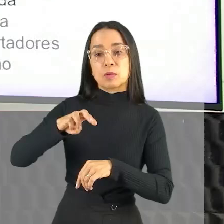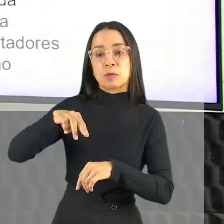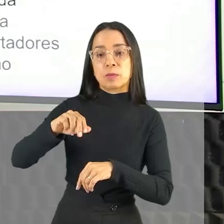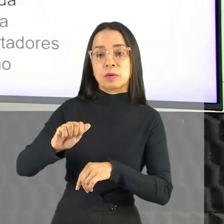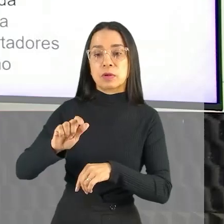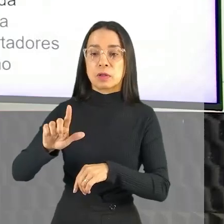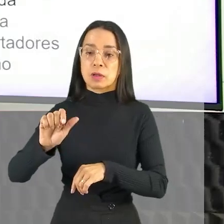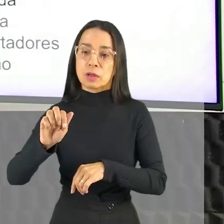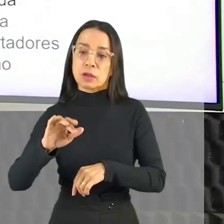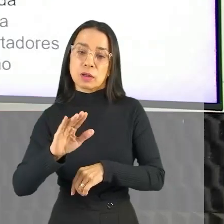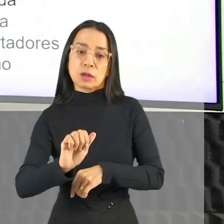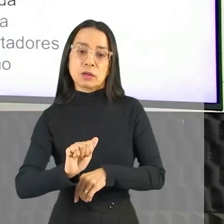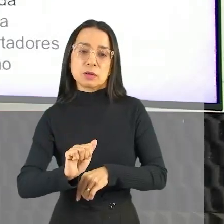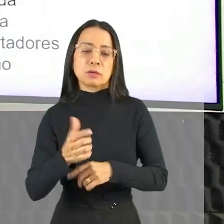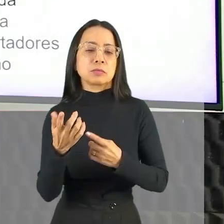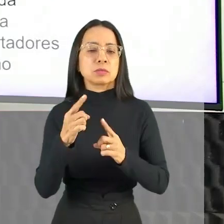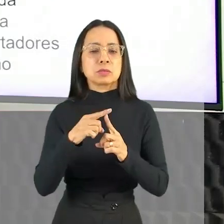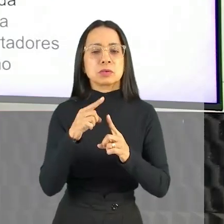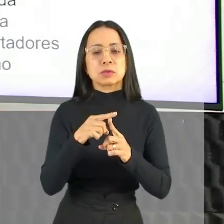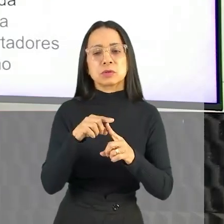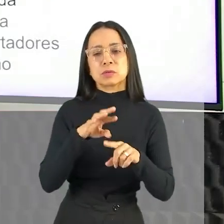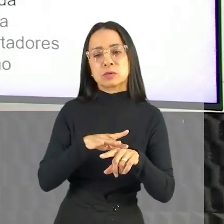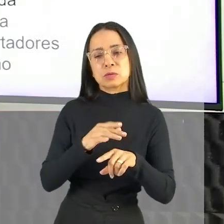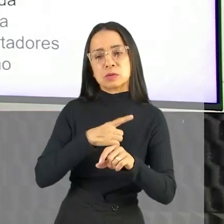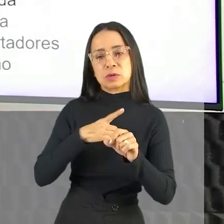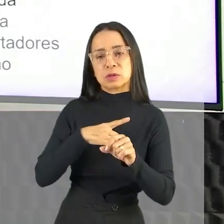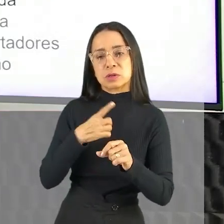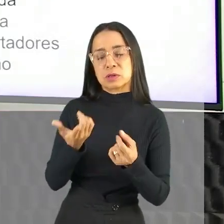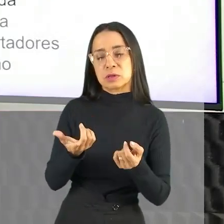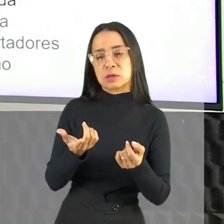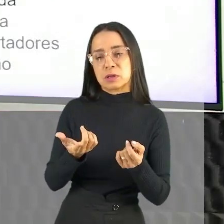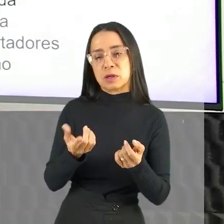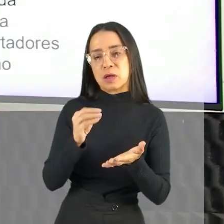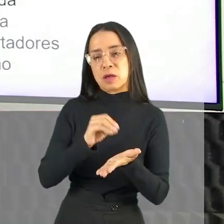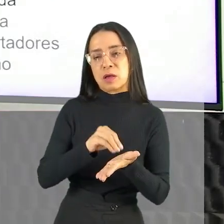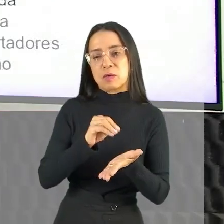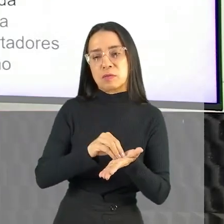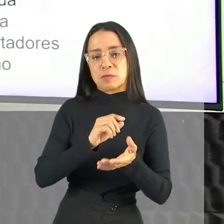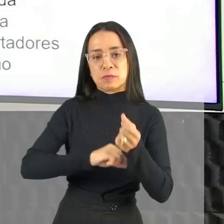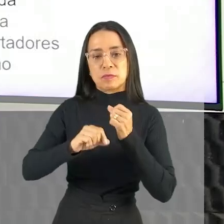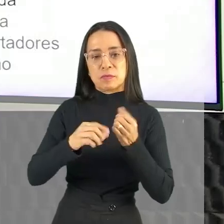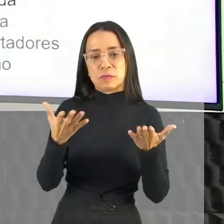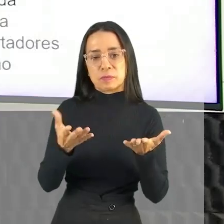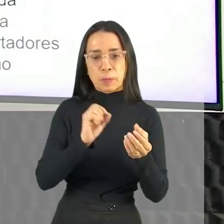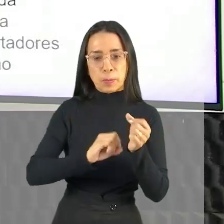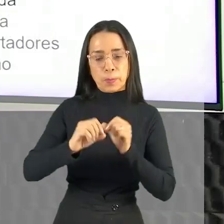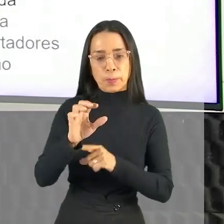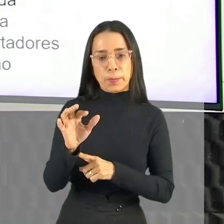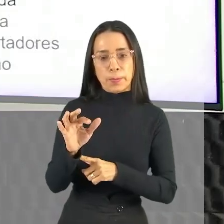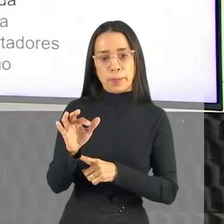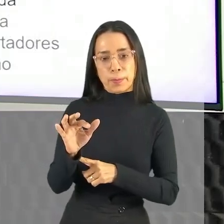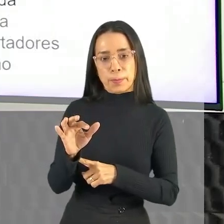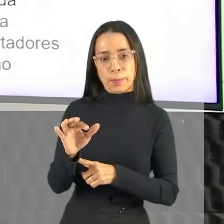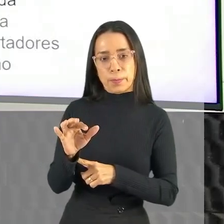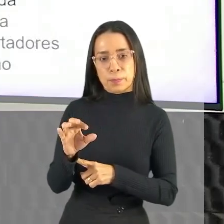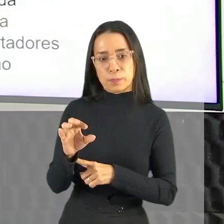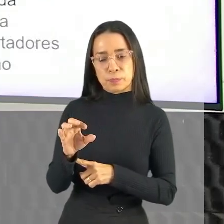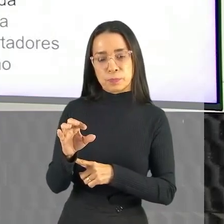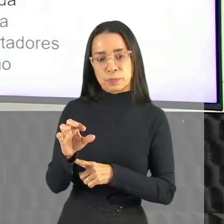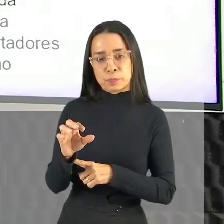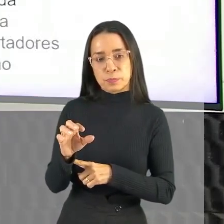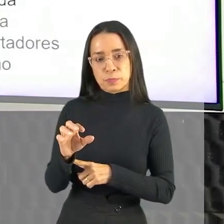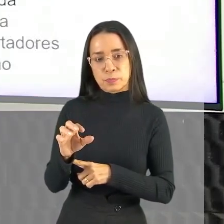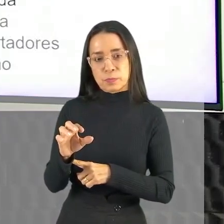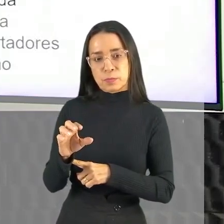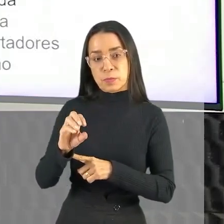Neste tipo de doença, há deficiência no transporte de oxigênio pelas hemácias, inviabilizando o desenvolvimento do